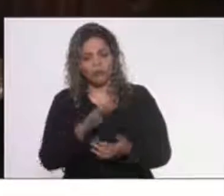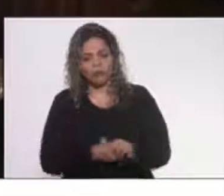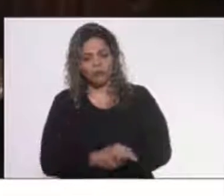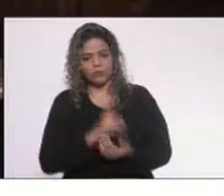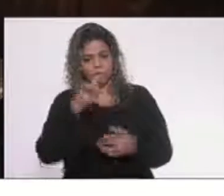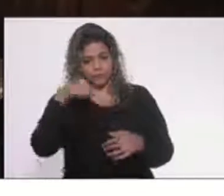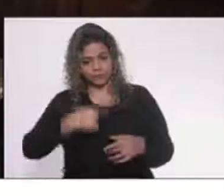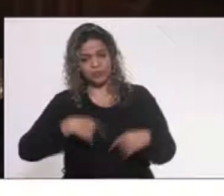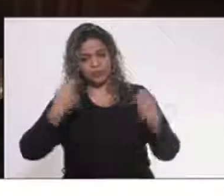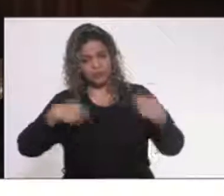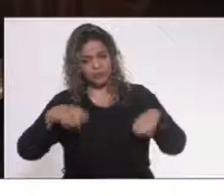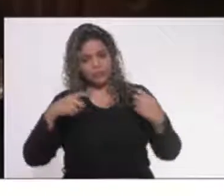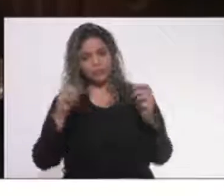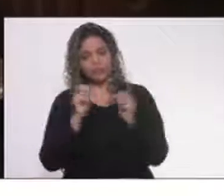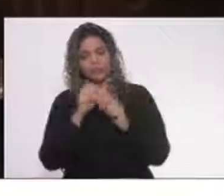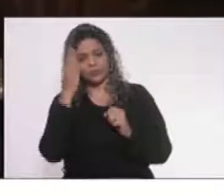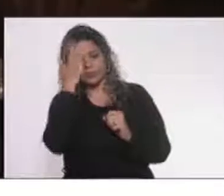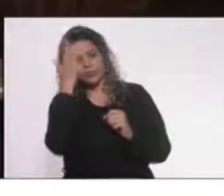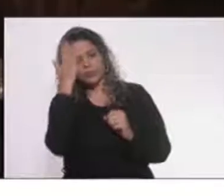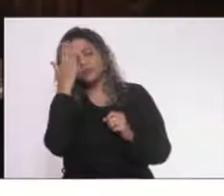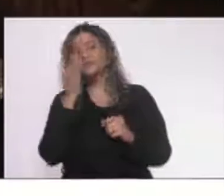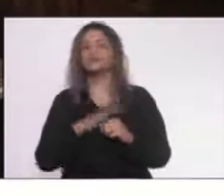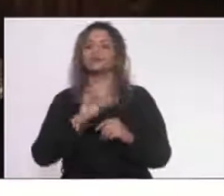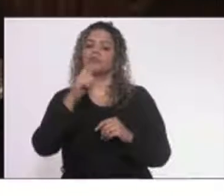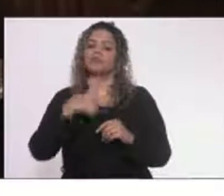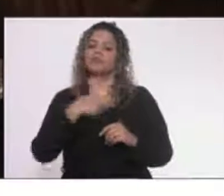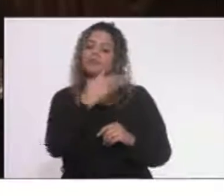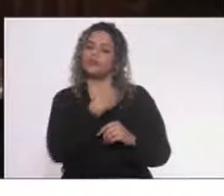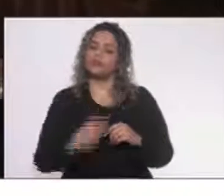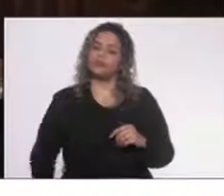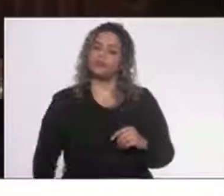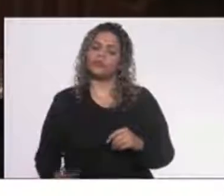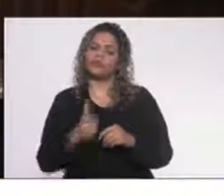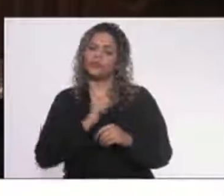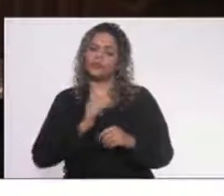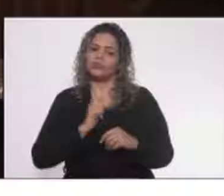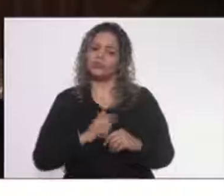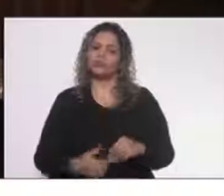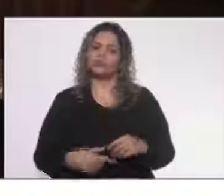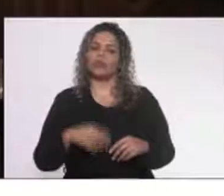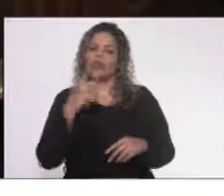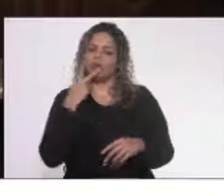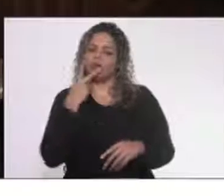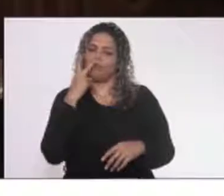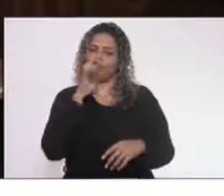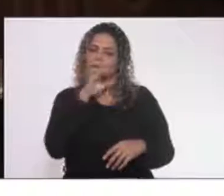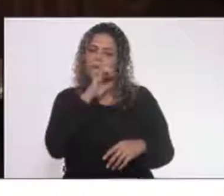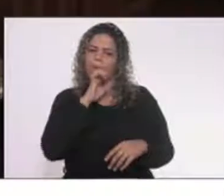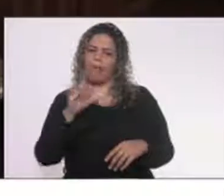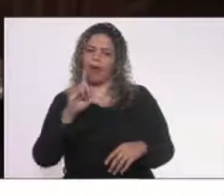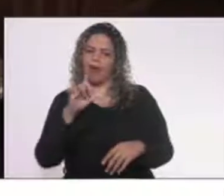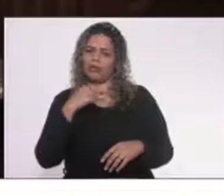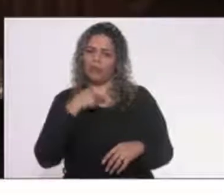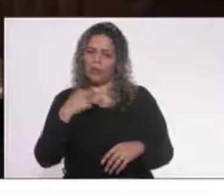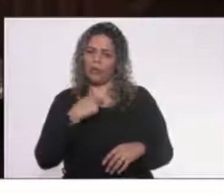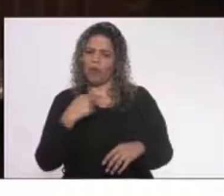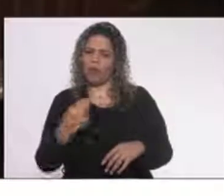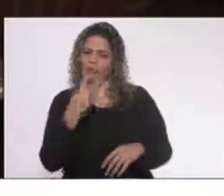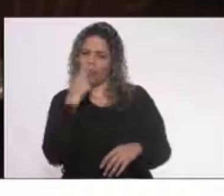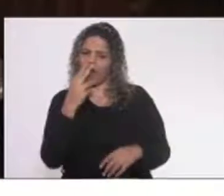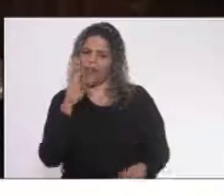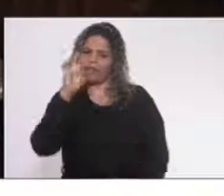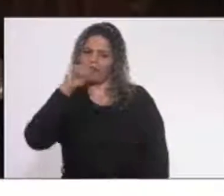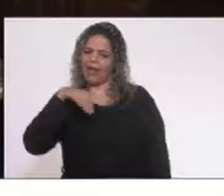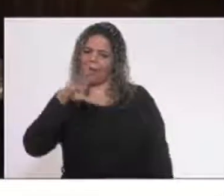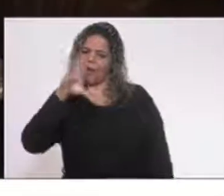tem que saber que o nosso governador, que tem incontinência verbal não pode se comportar como